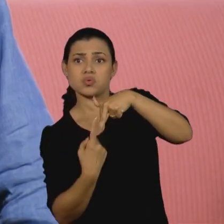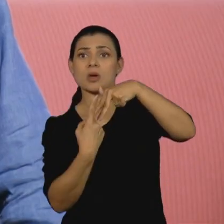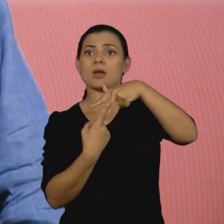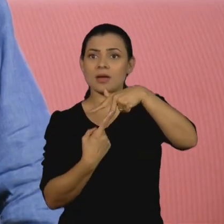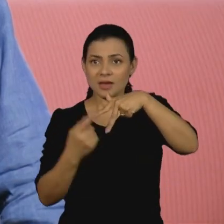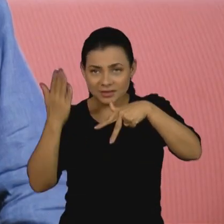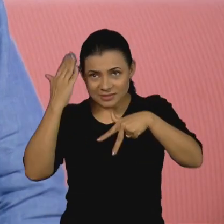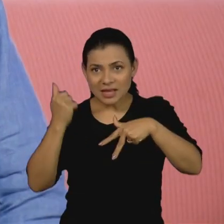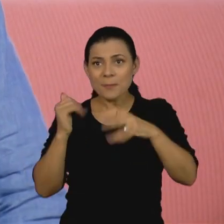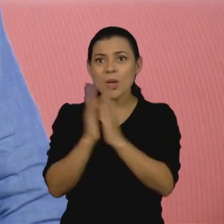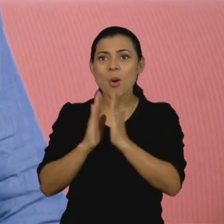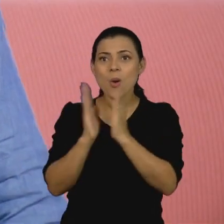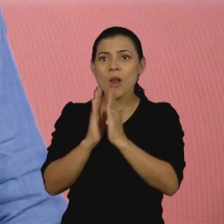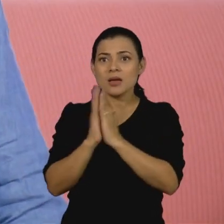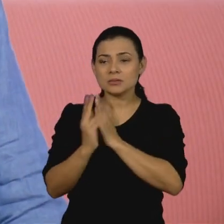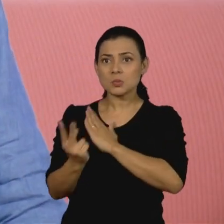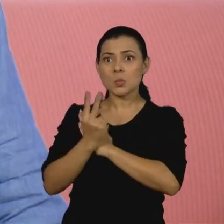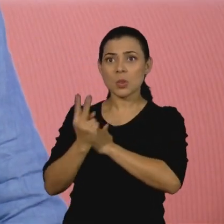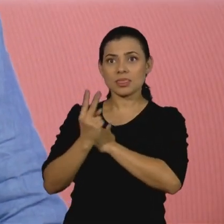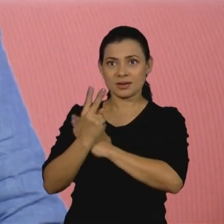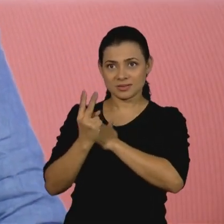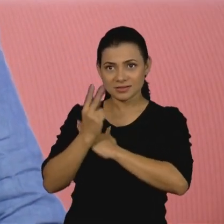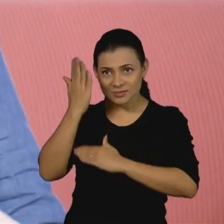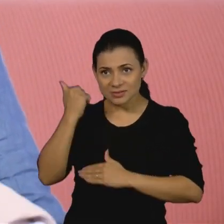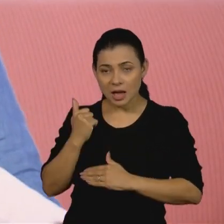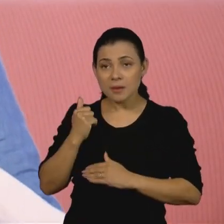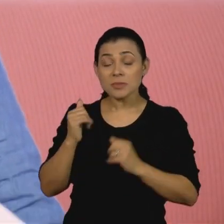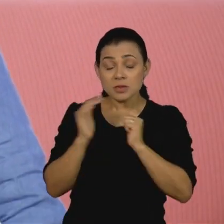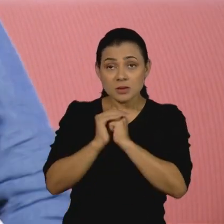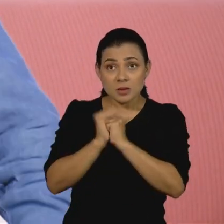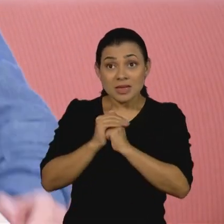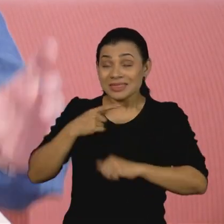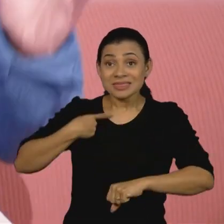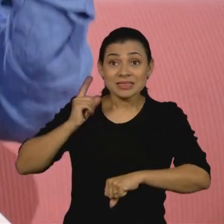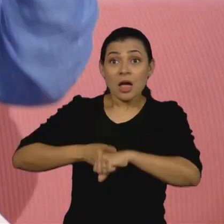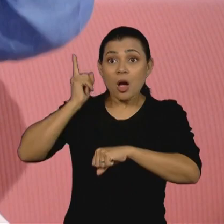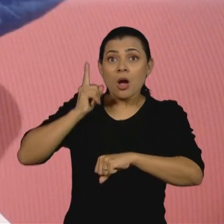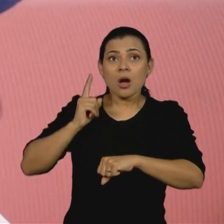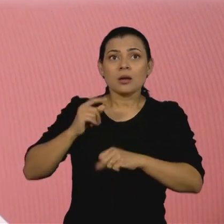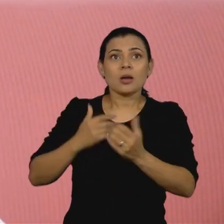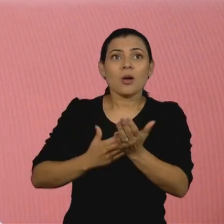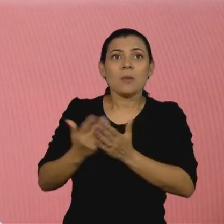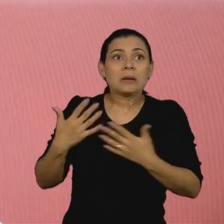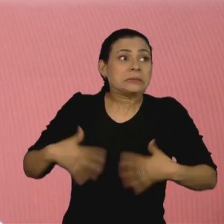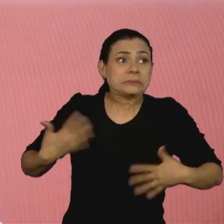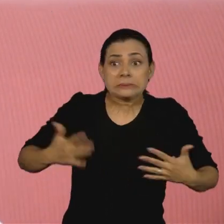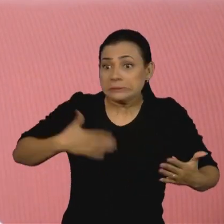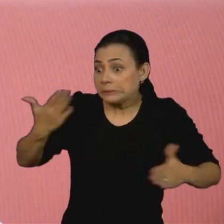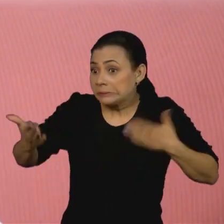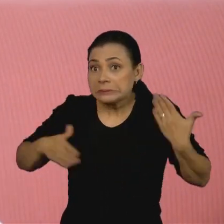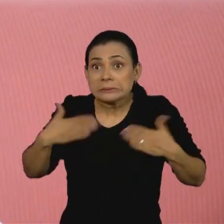Sabe a oração de fechar o corpo? É que você reza no momento que começa aquele tiroteio.